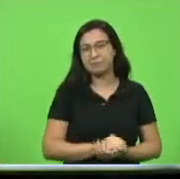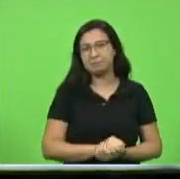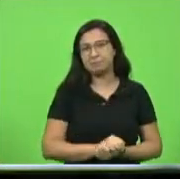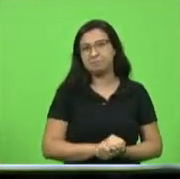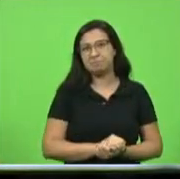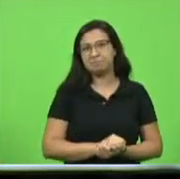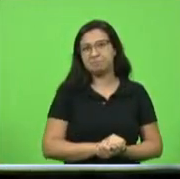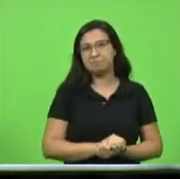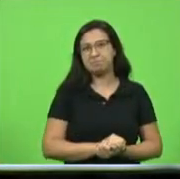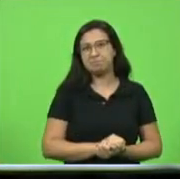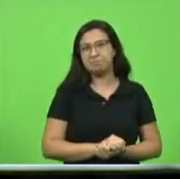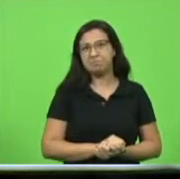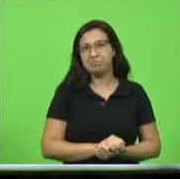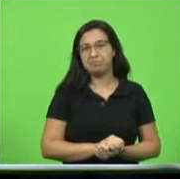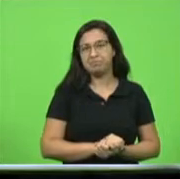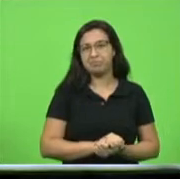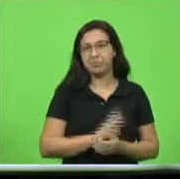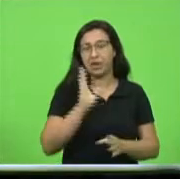da votação.